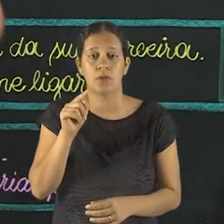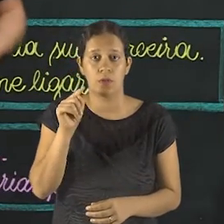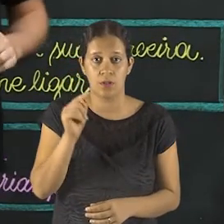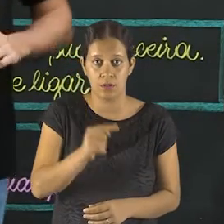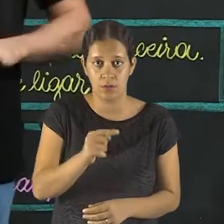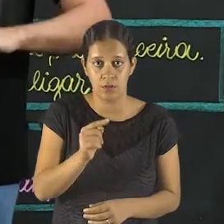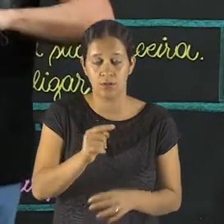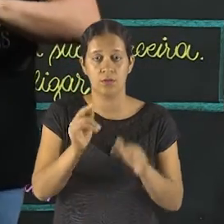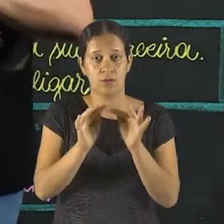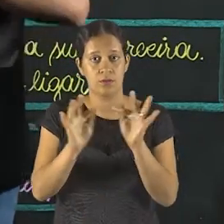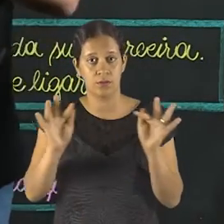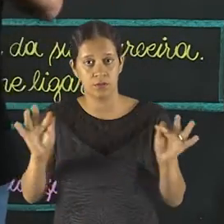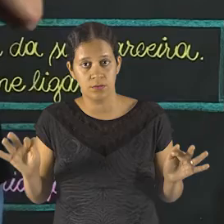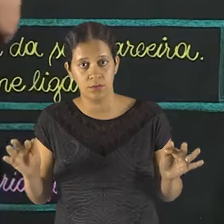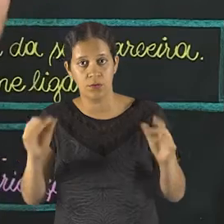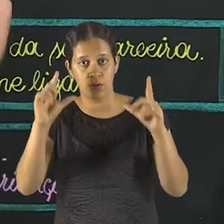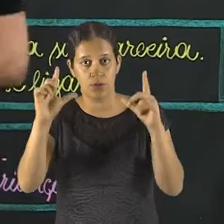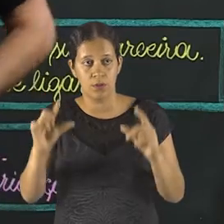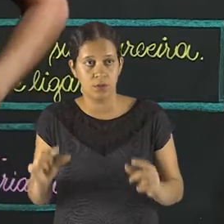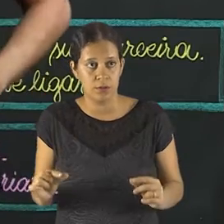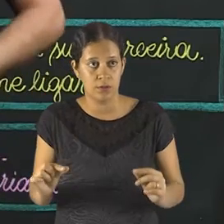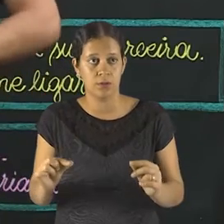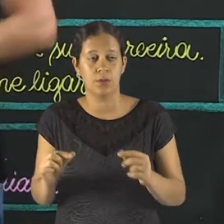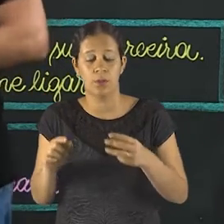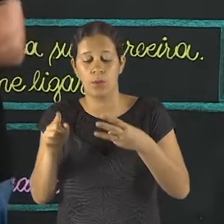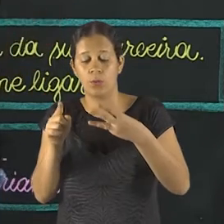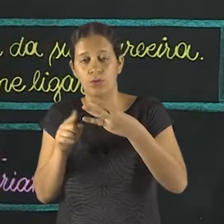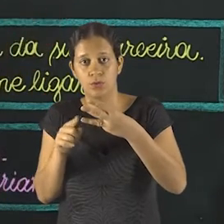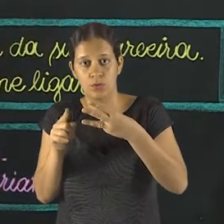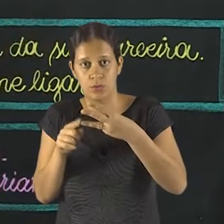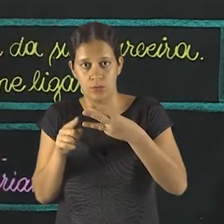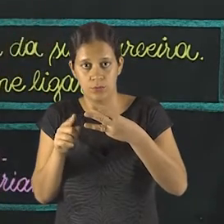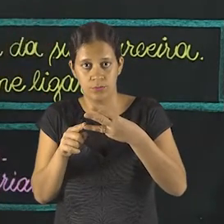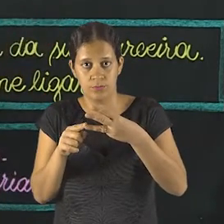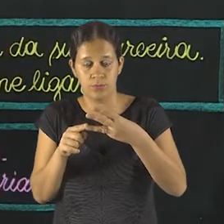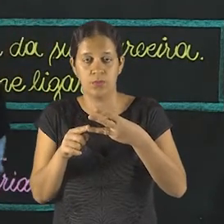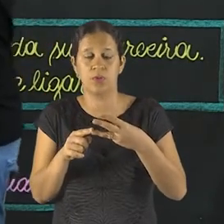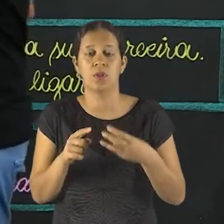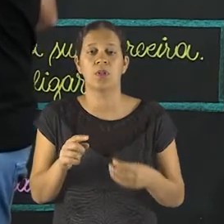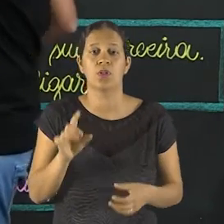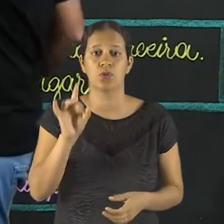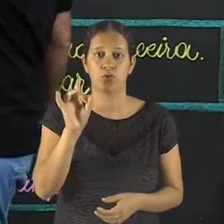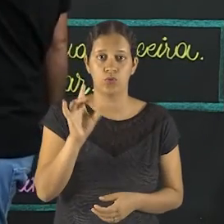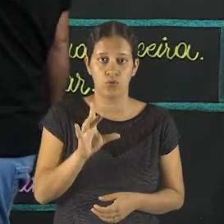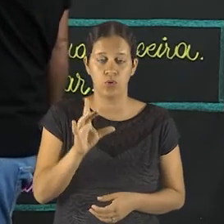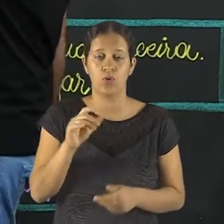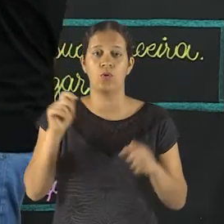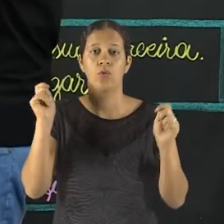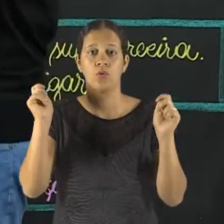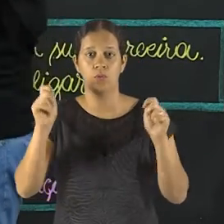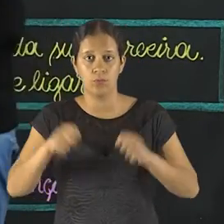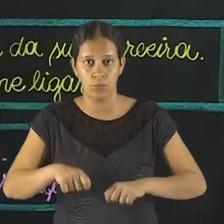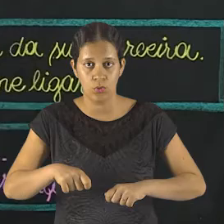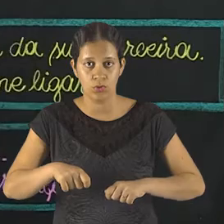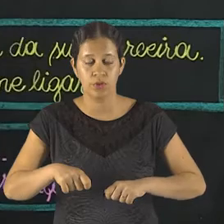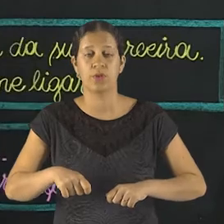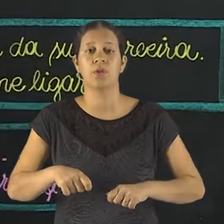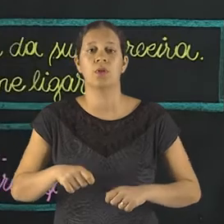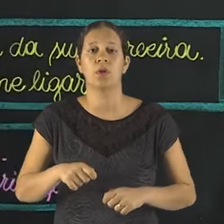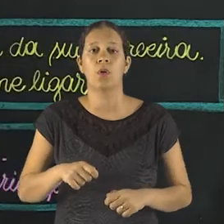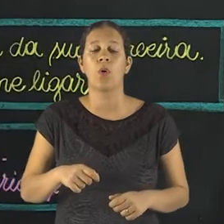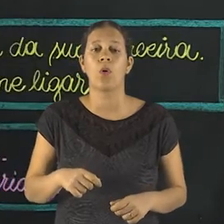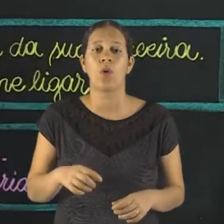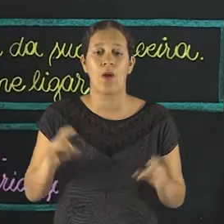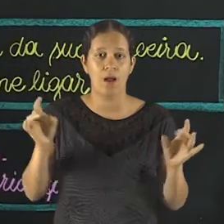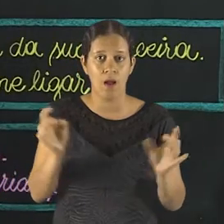essa oração reduzida de particípio tem um valor condicional. Só vai ser possível adquirir a guarda da criança